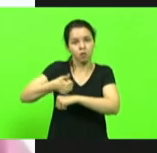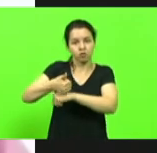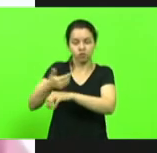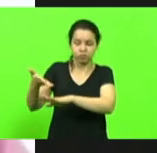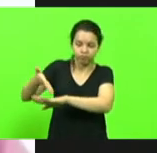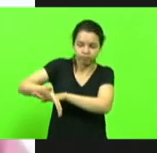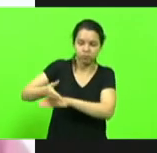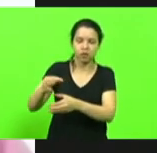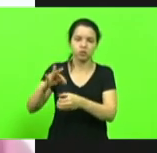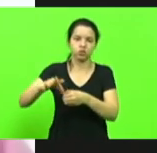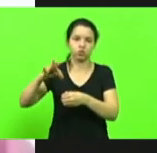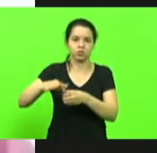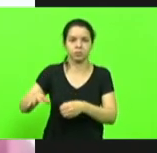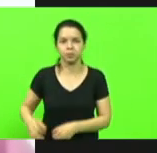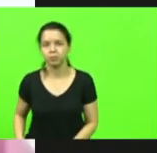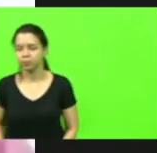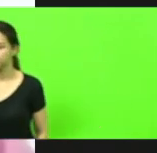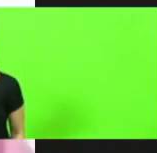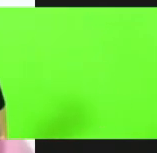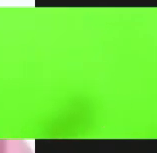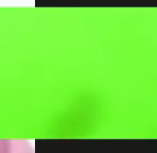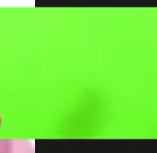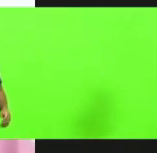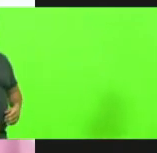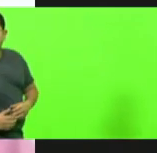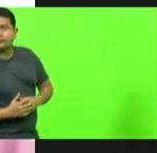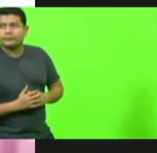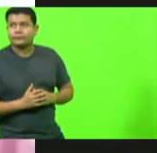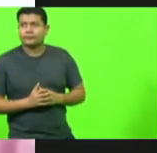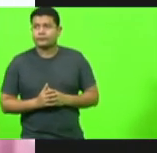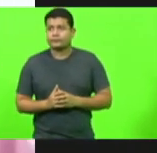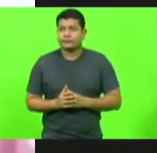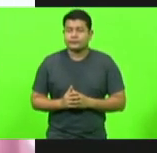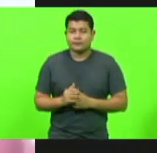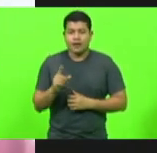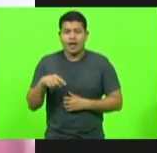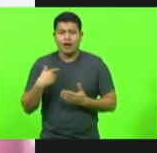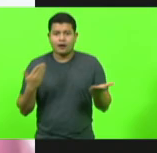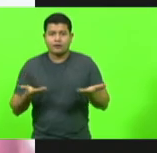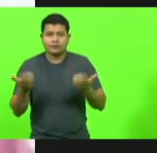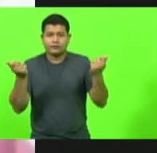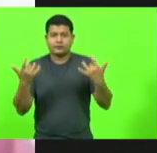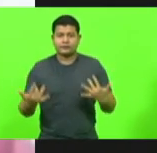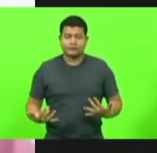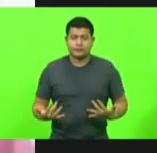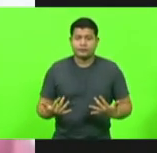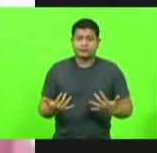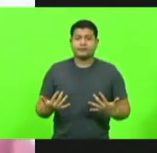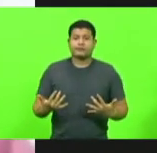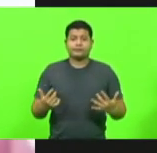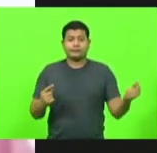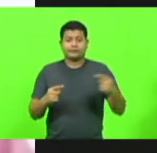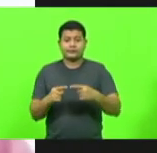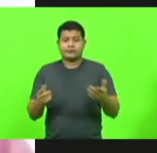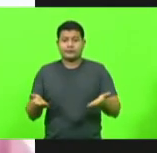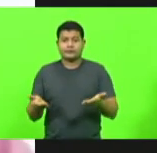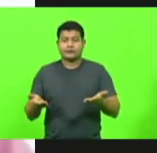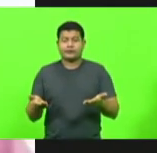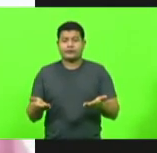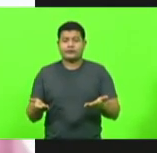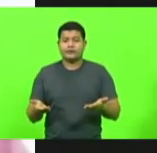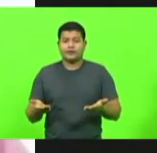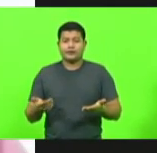instituições. Então, seria essa a minha fala, nesse sentido, né? Buscar